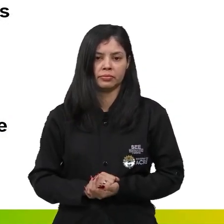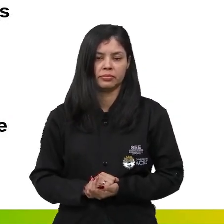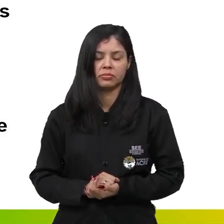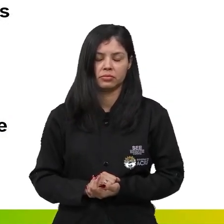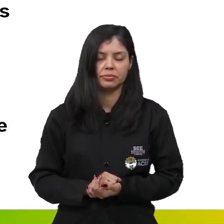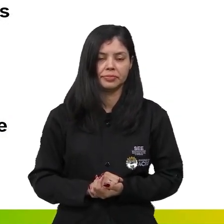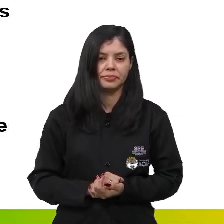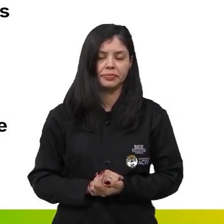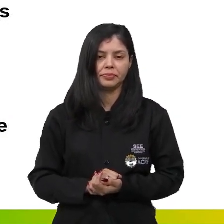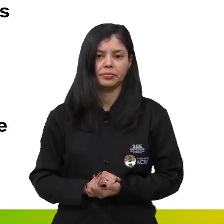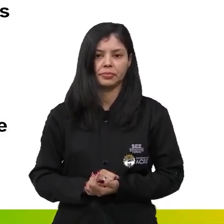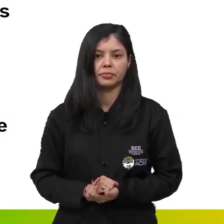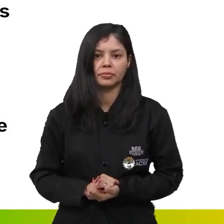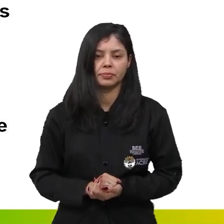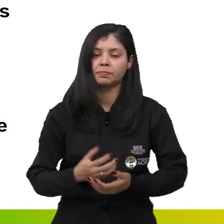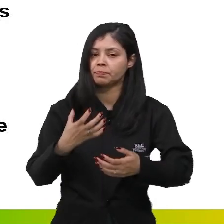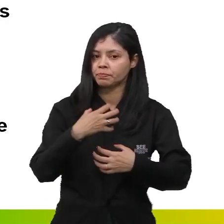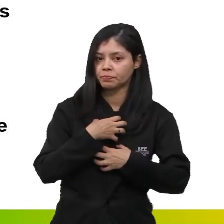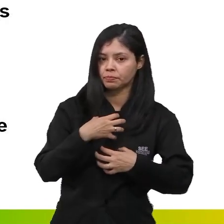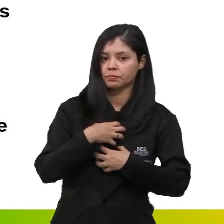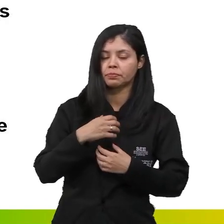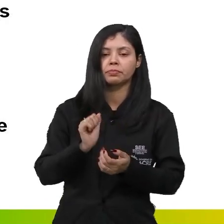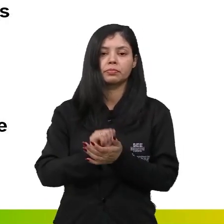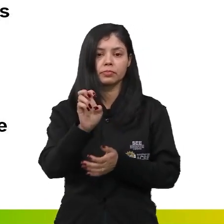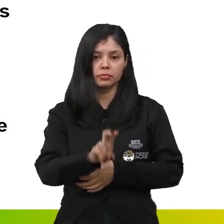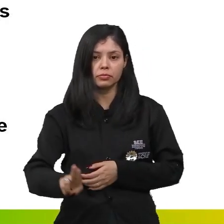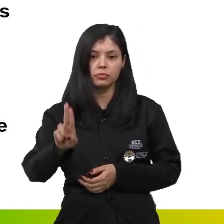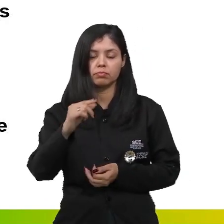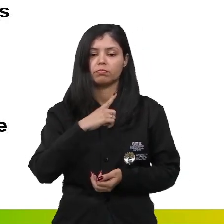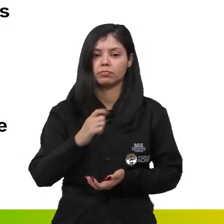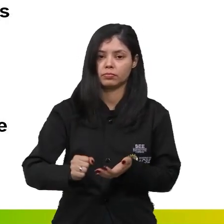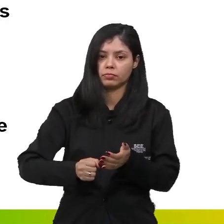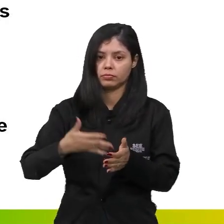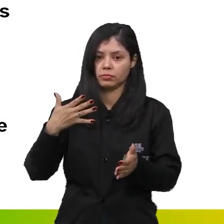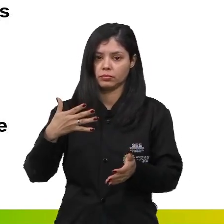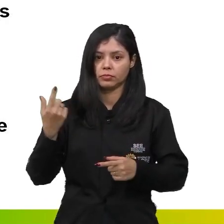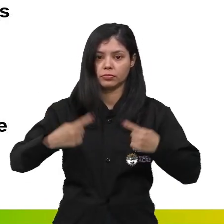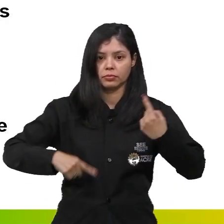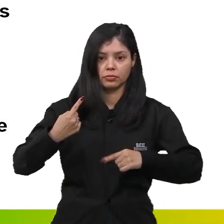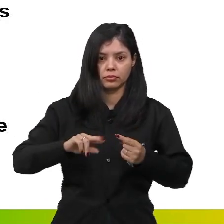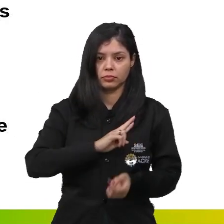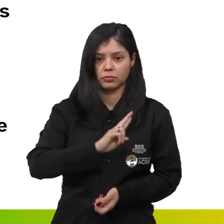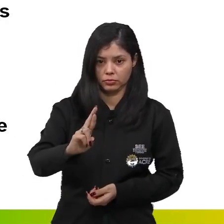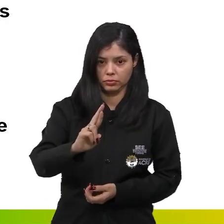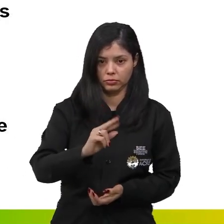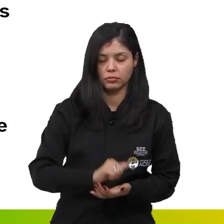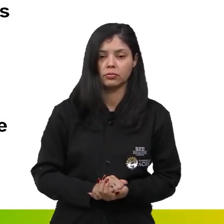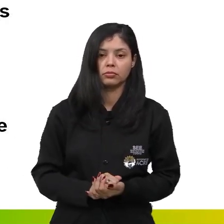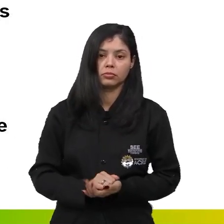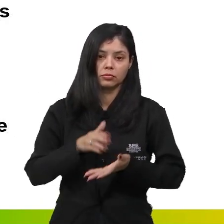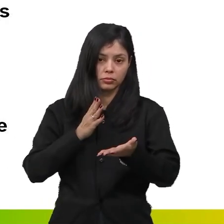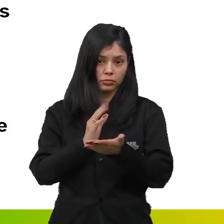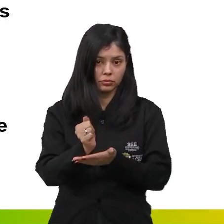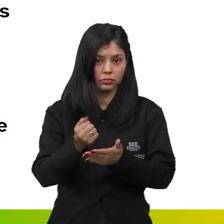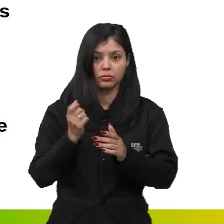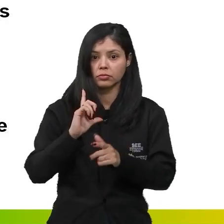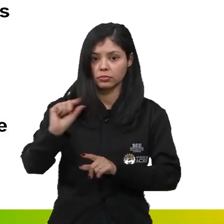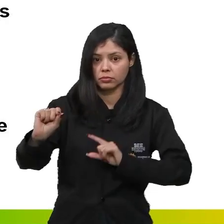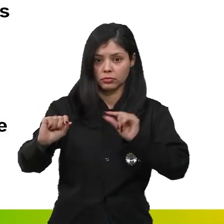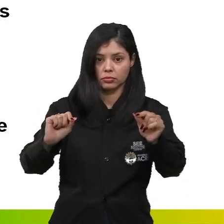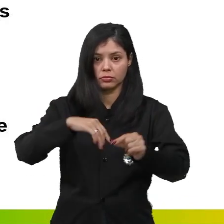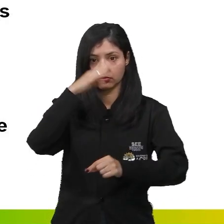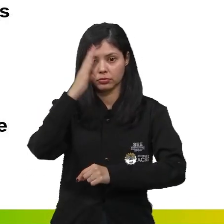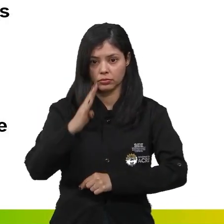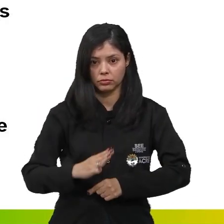Europa. Então, é um momento na Europa em que está havendo muitas perseguições políticas e religiosas. E aí, então, eles buscam refúgio no